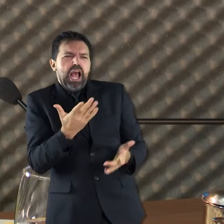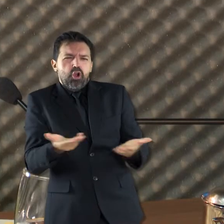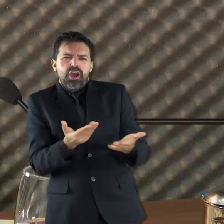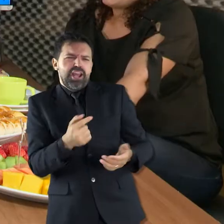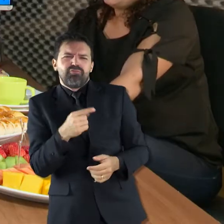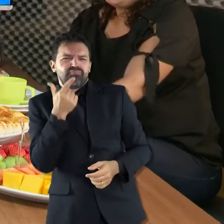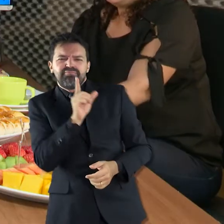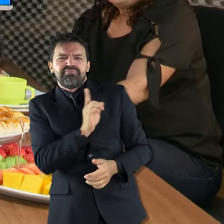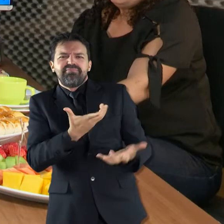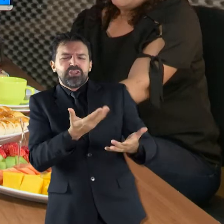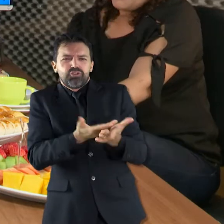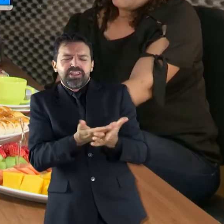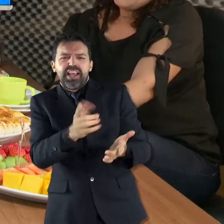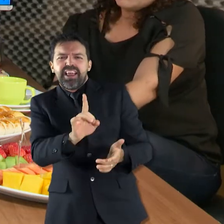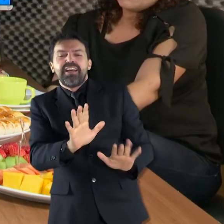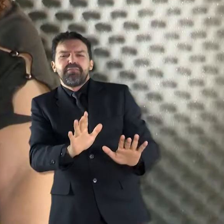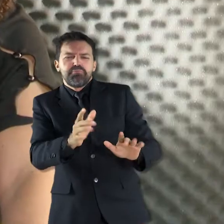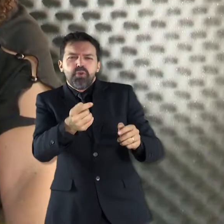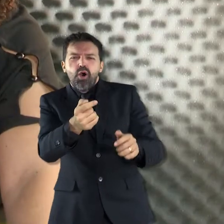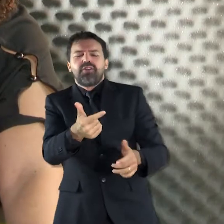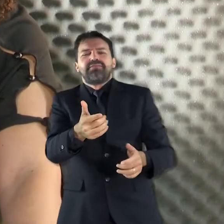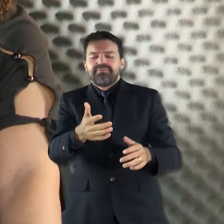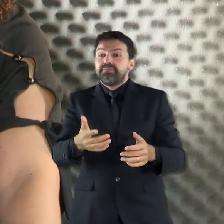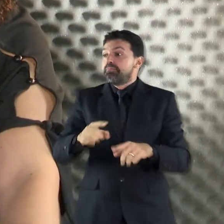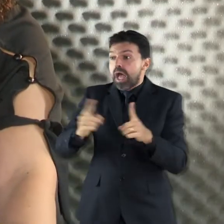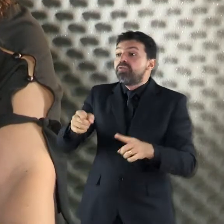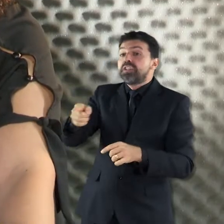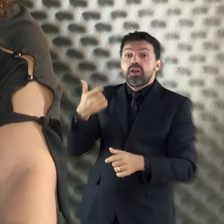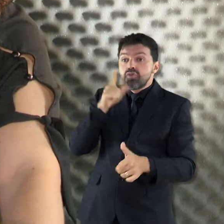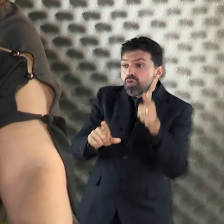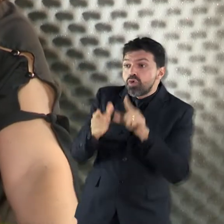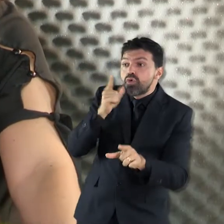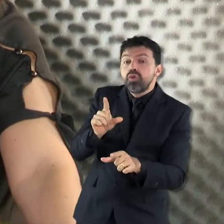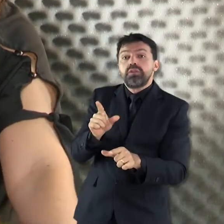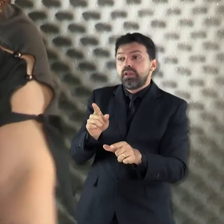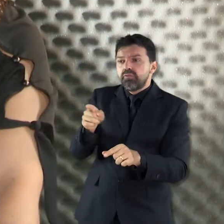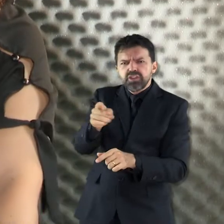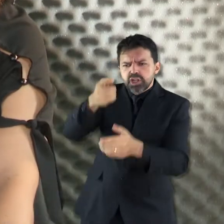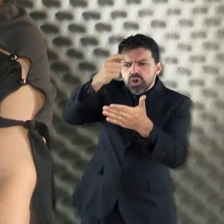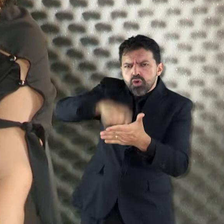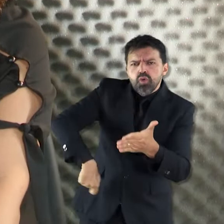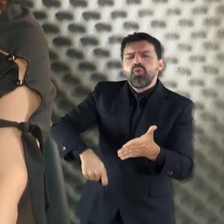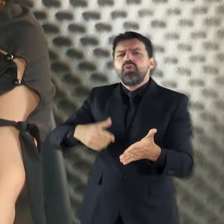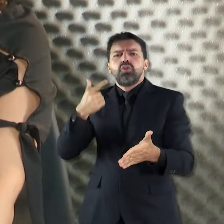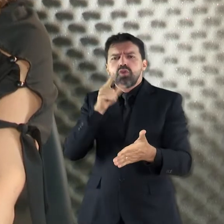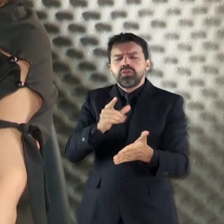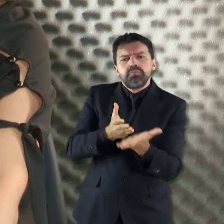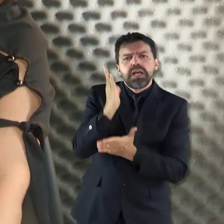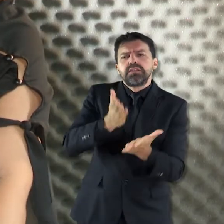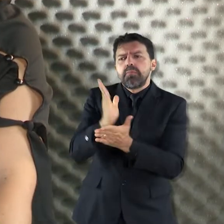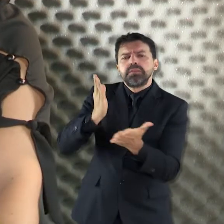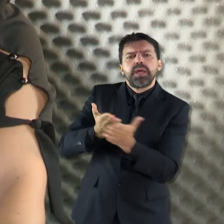Me diga uma coisa, você me falou de muitas conquistas na sua vida, né? De concurso, uma vida, né, que